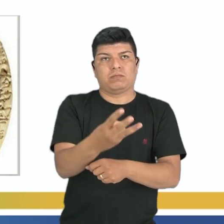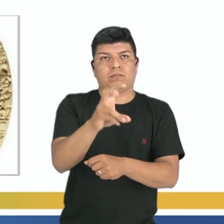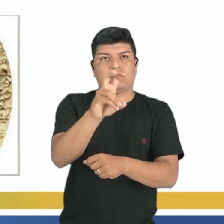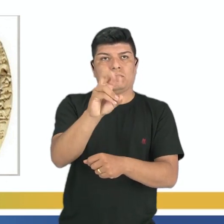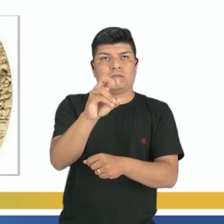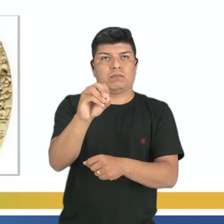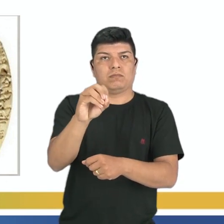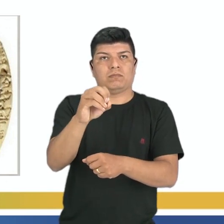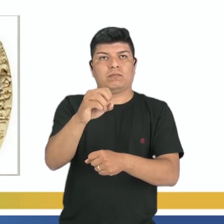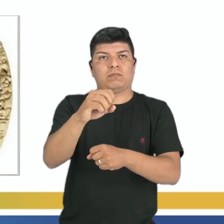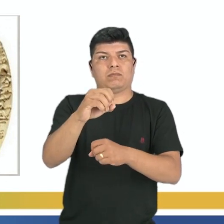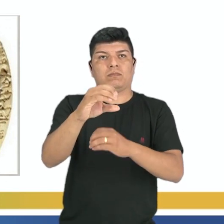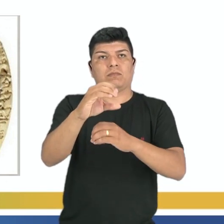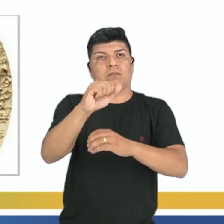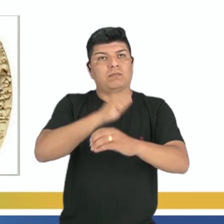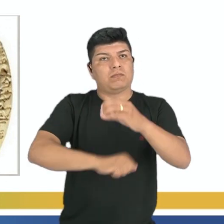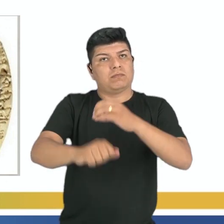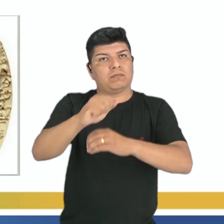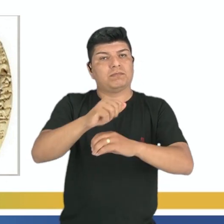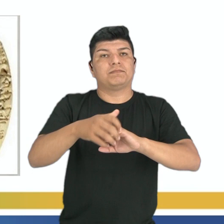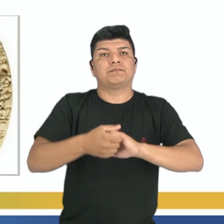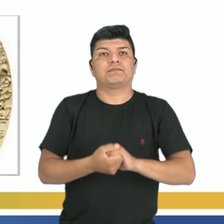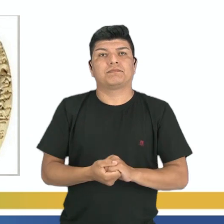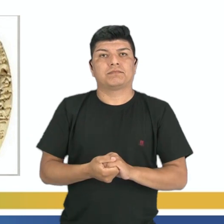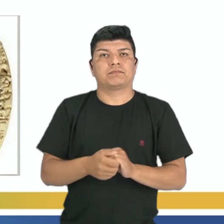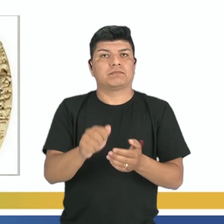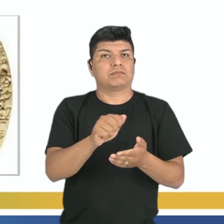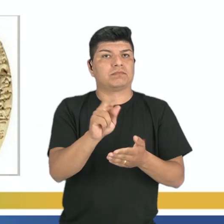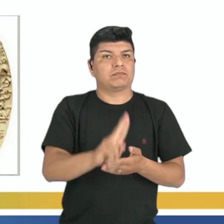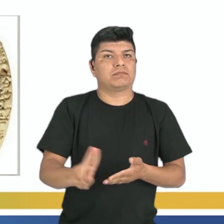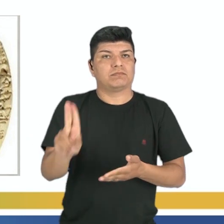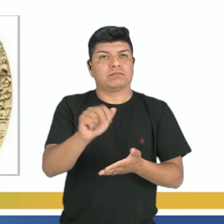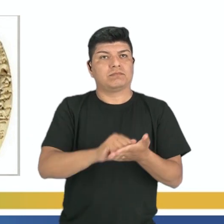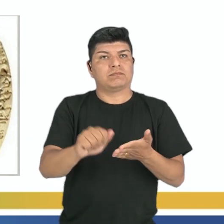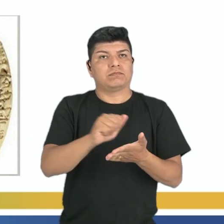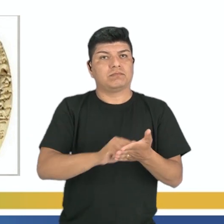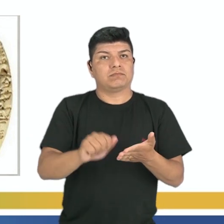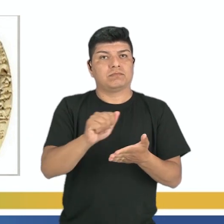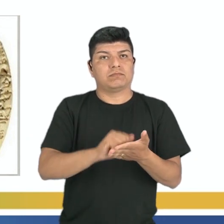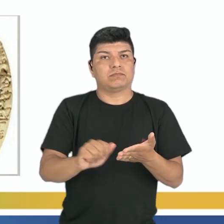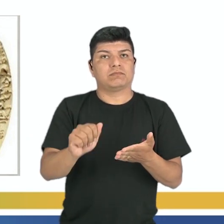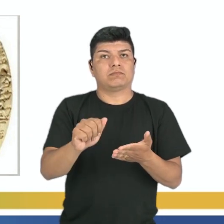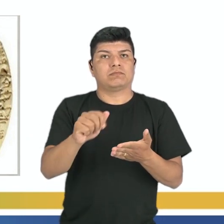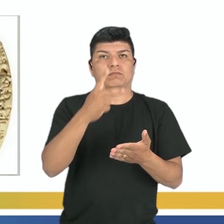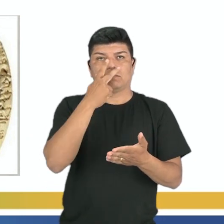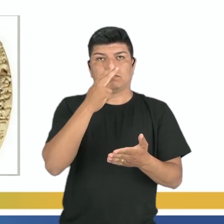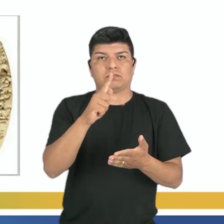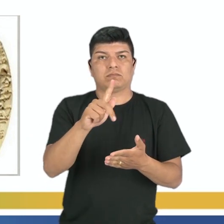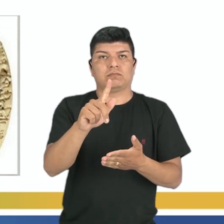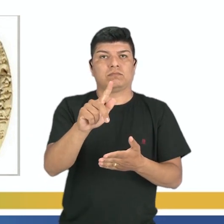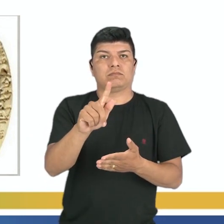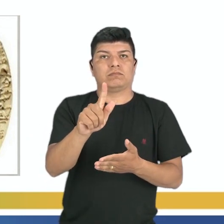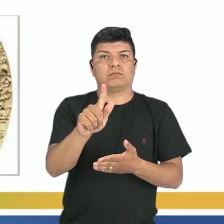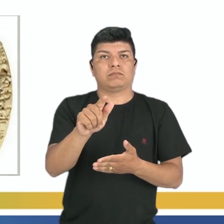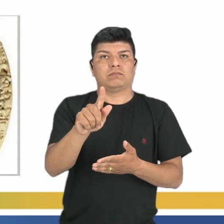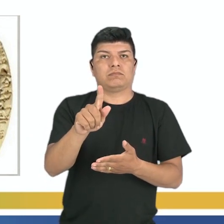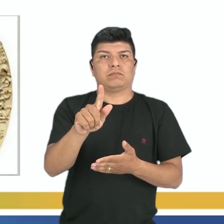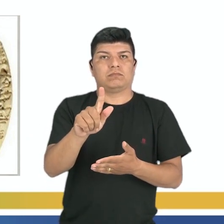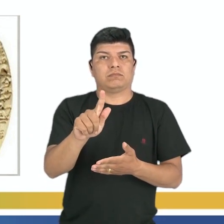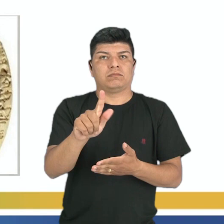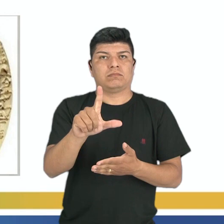Eles utilizavam a escrita cuneiforme, né, com glifos cunhados em uma placa de